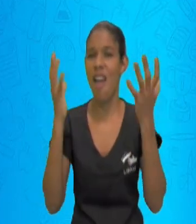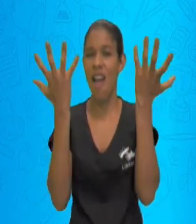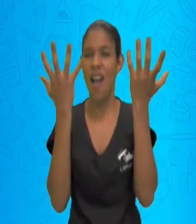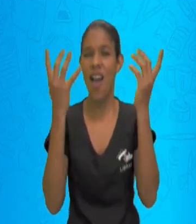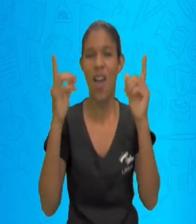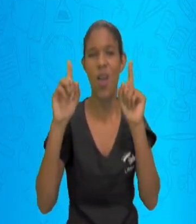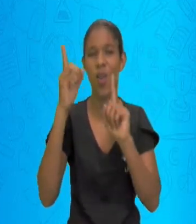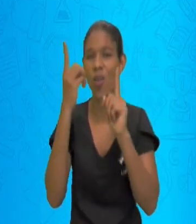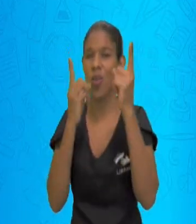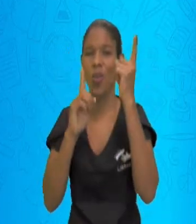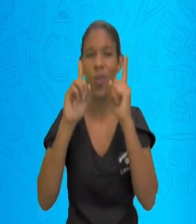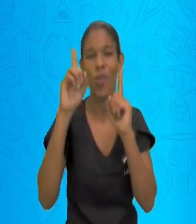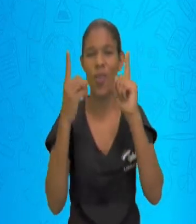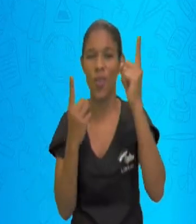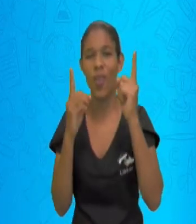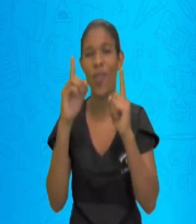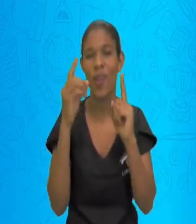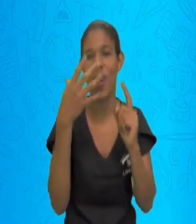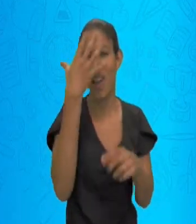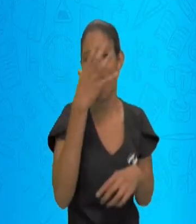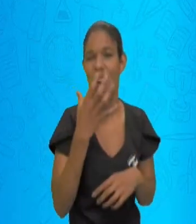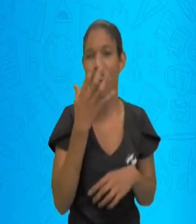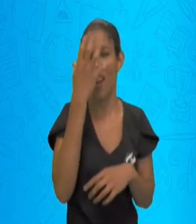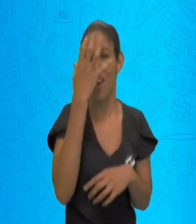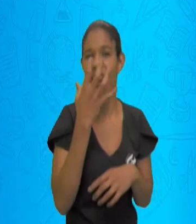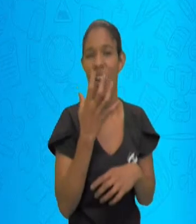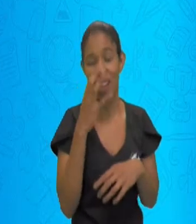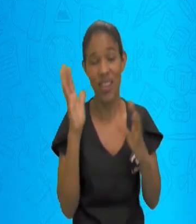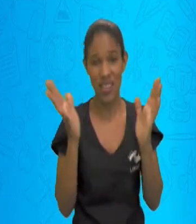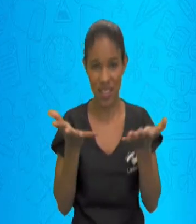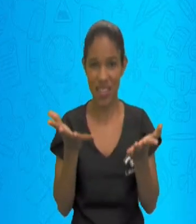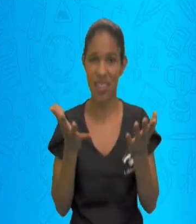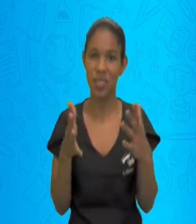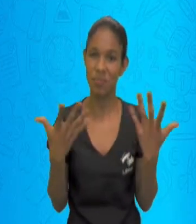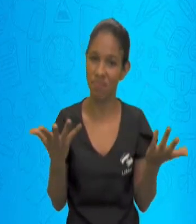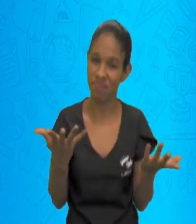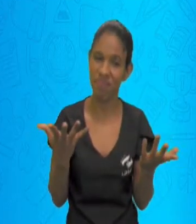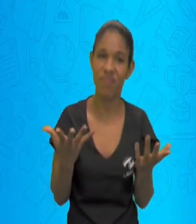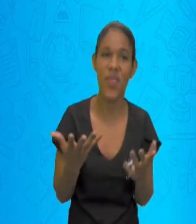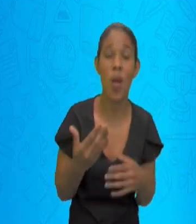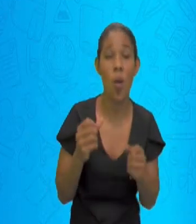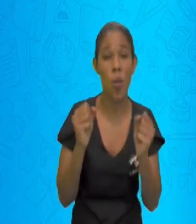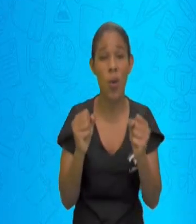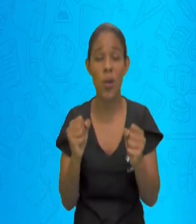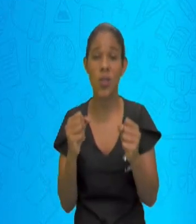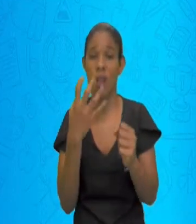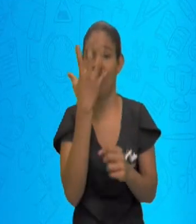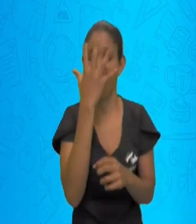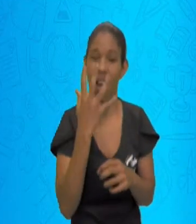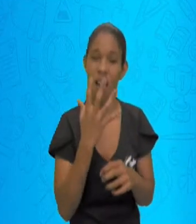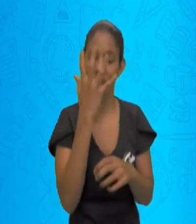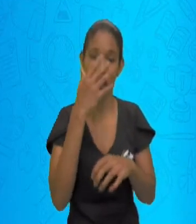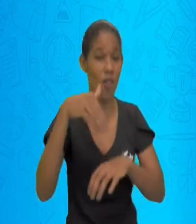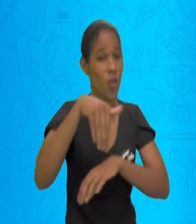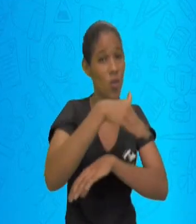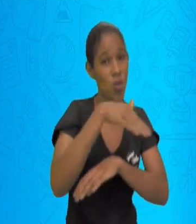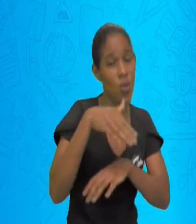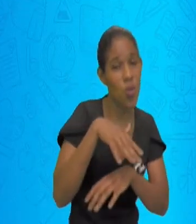Rio de Janeiro e São Paulo, né, no carnaval dos grandes trios em Salvador, por exemplo, na